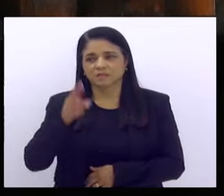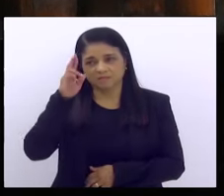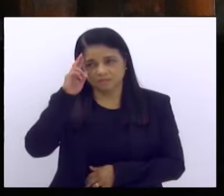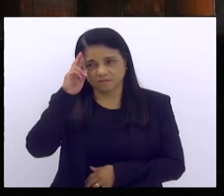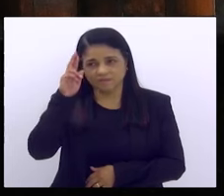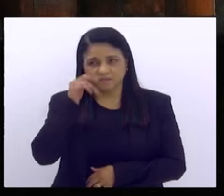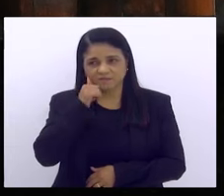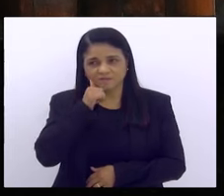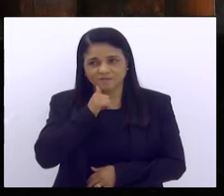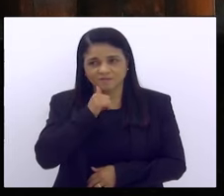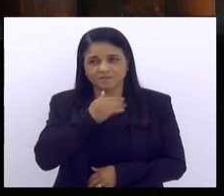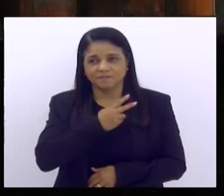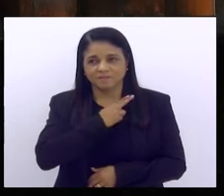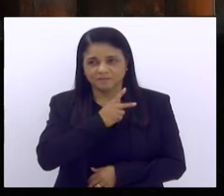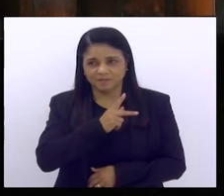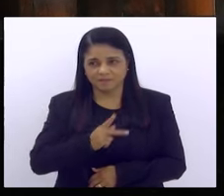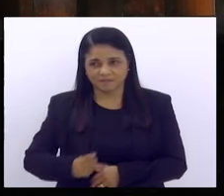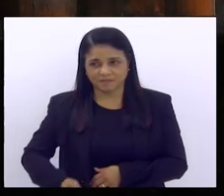antes de falar,